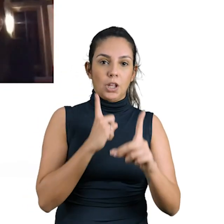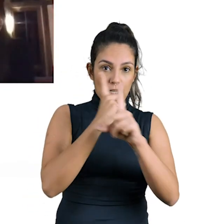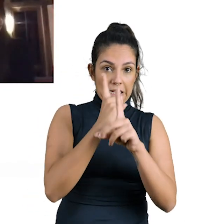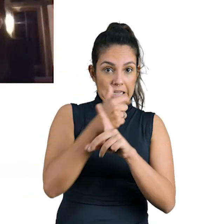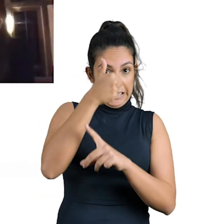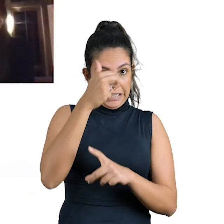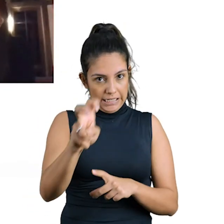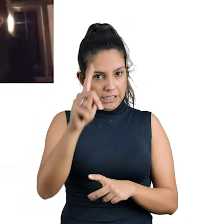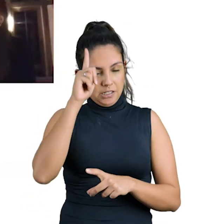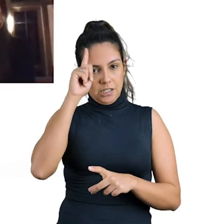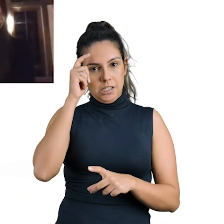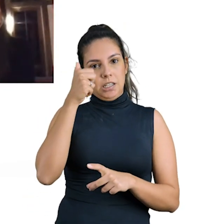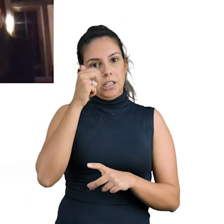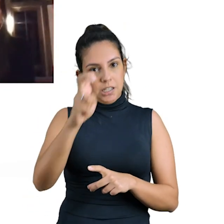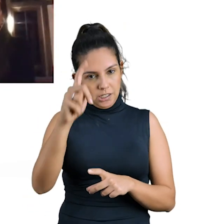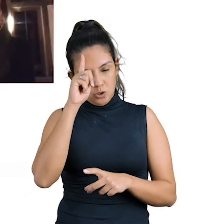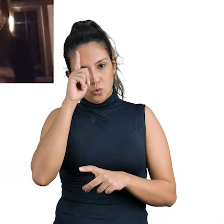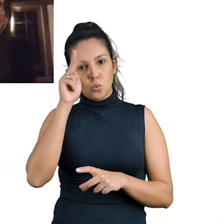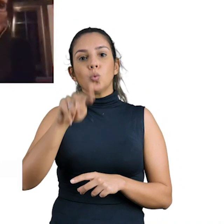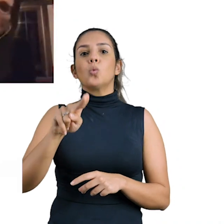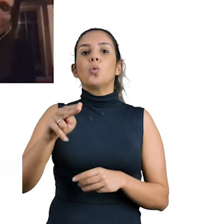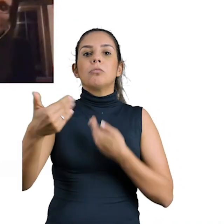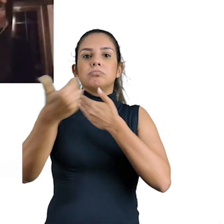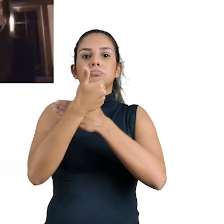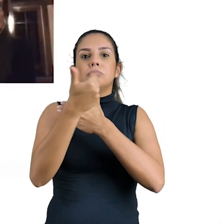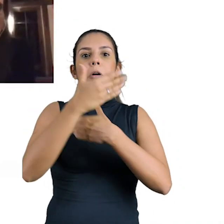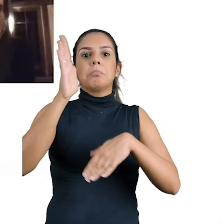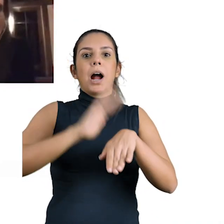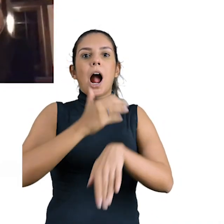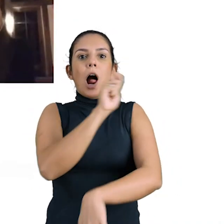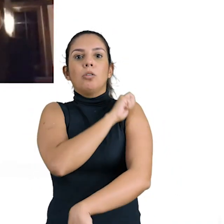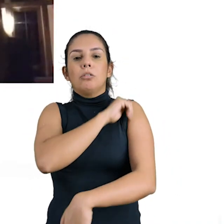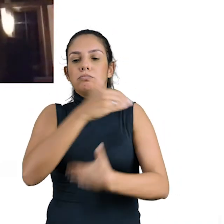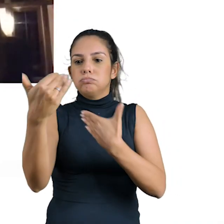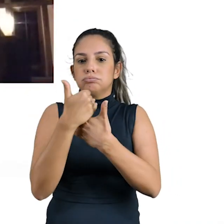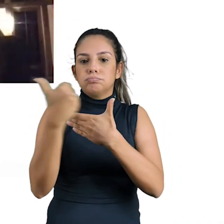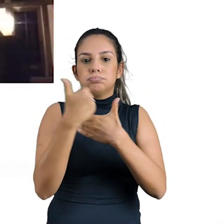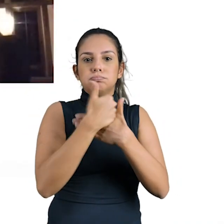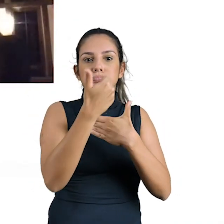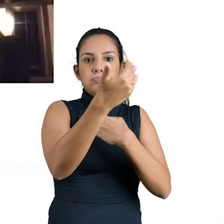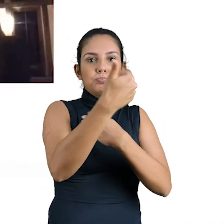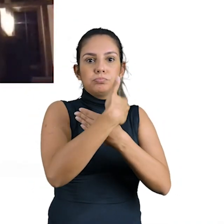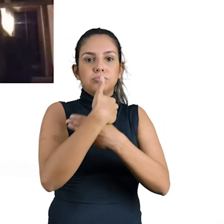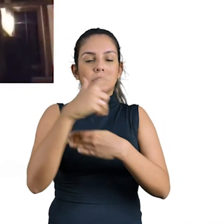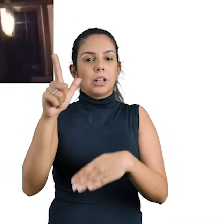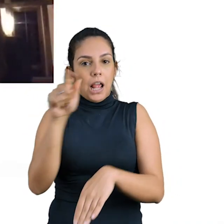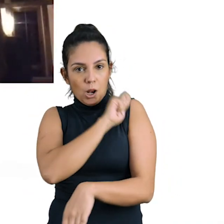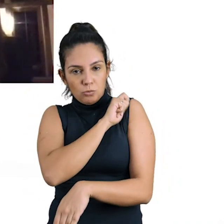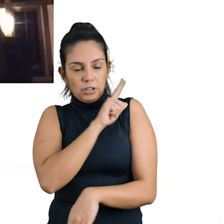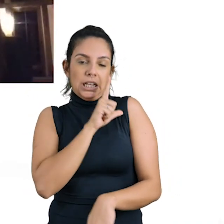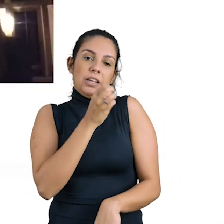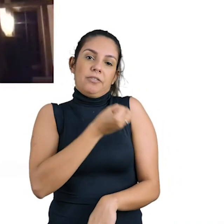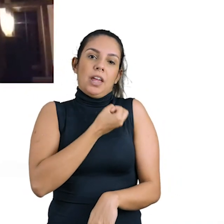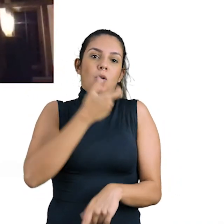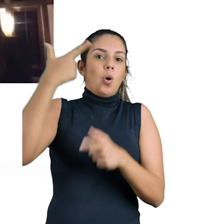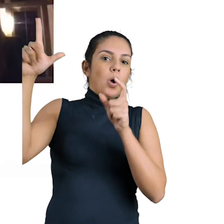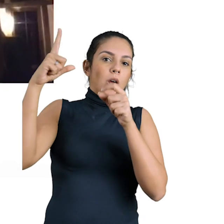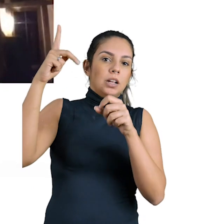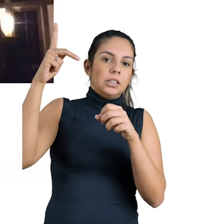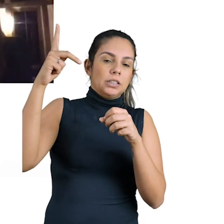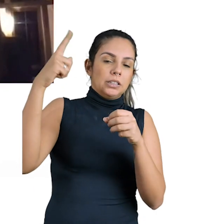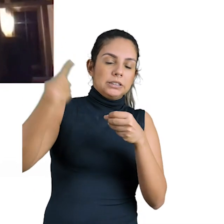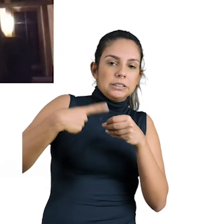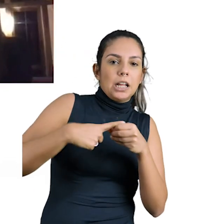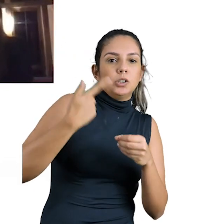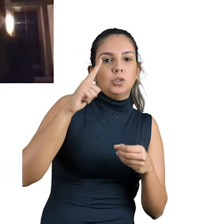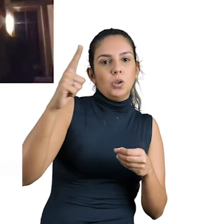orientação. Eu tenho encontros a cada 15 dias com os alunos, eles nunca foram tão frequentados, né? Porque,